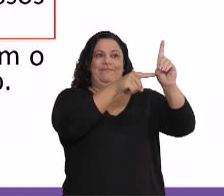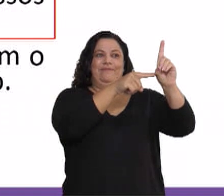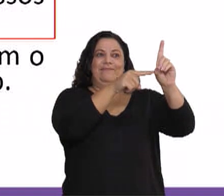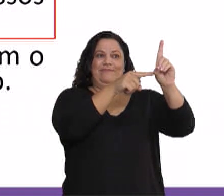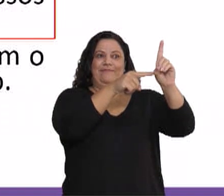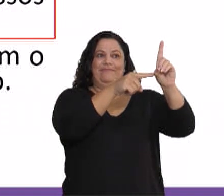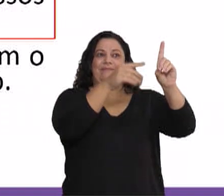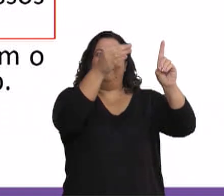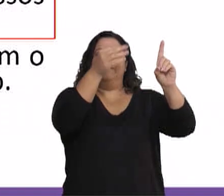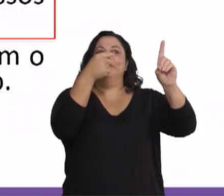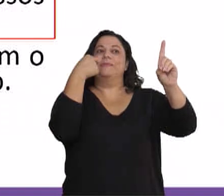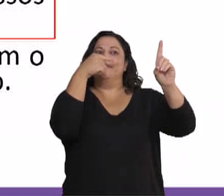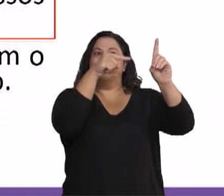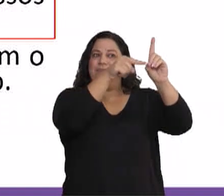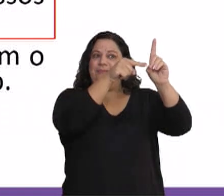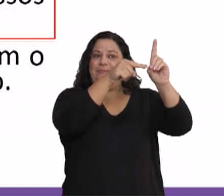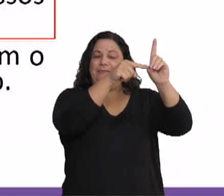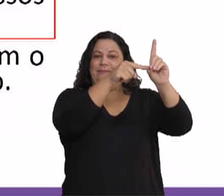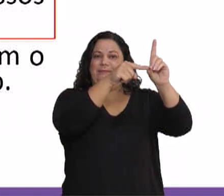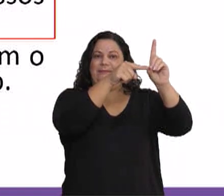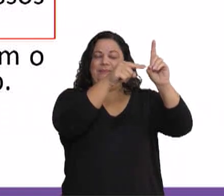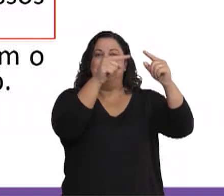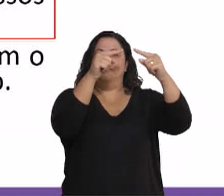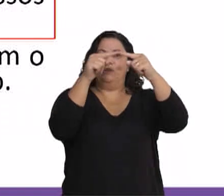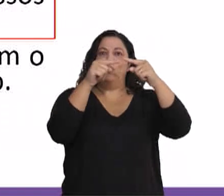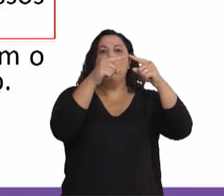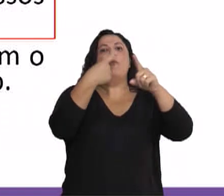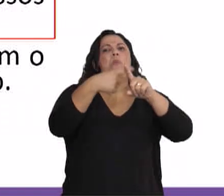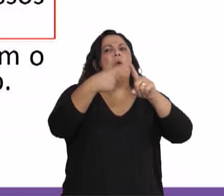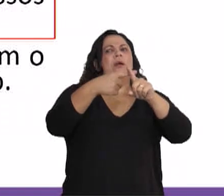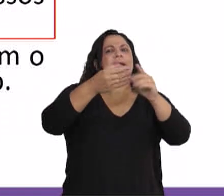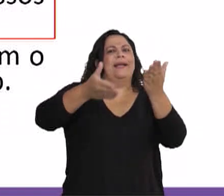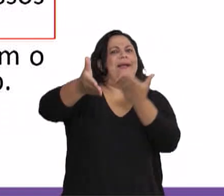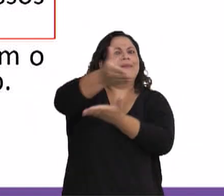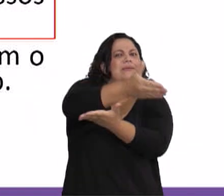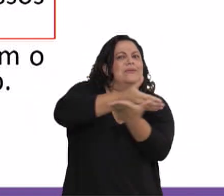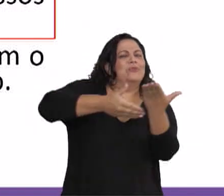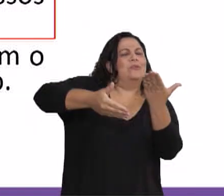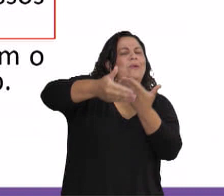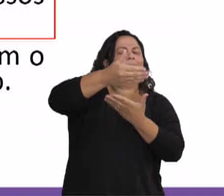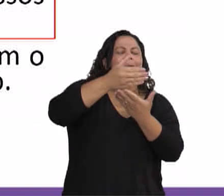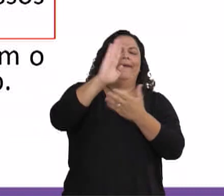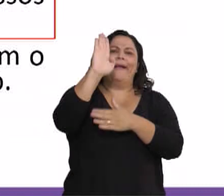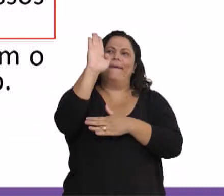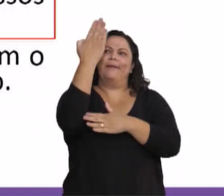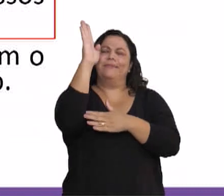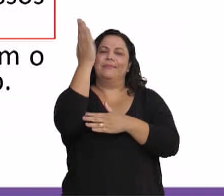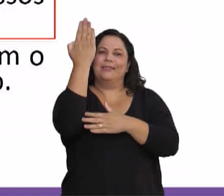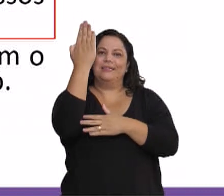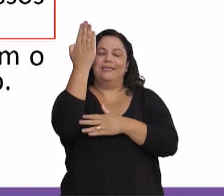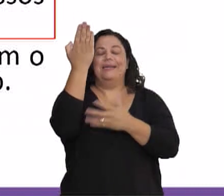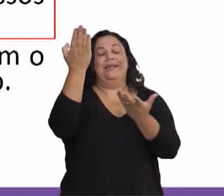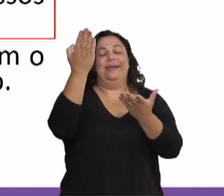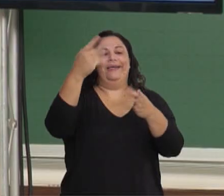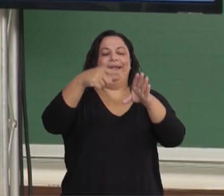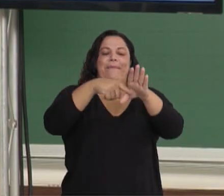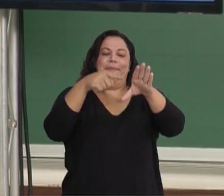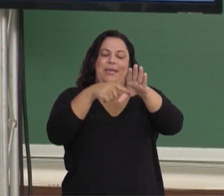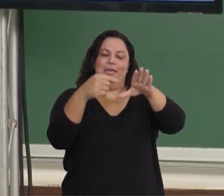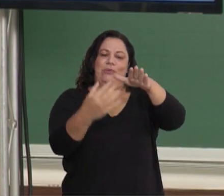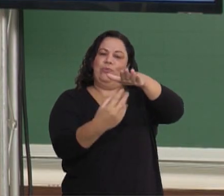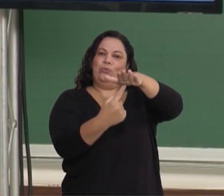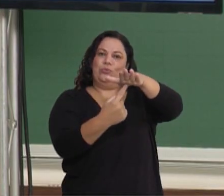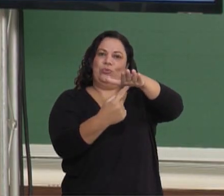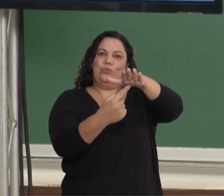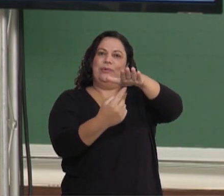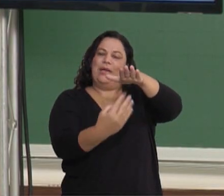correspondência. E olha o que ele fala ali, ó. Porque o piso de madeira troca menos calor com os nossos pés. Perfeito, caracterização da madeira, fazer